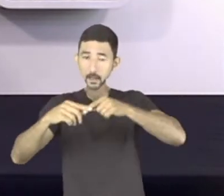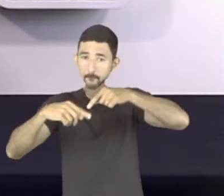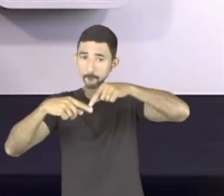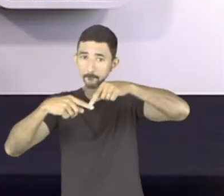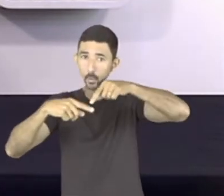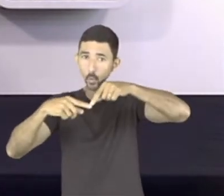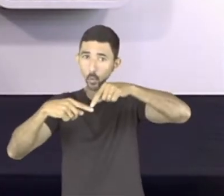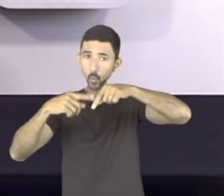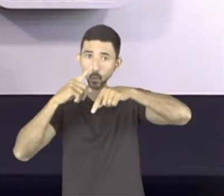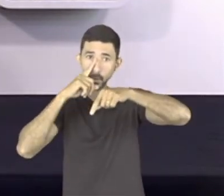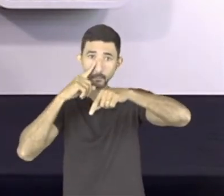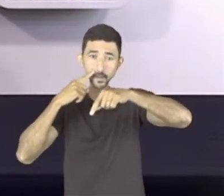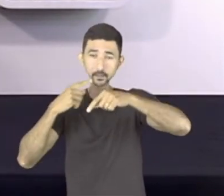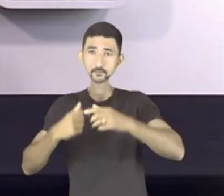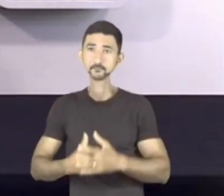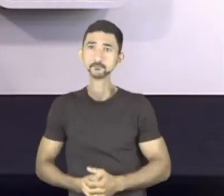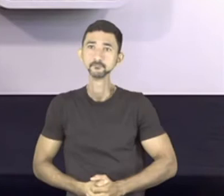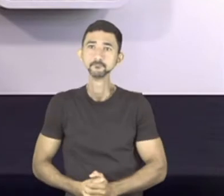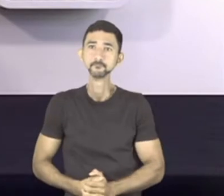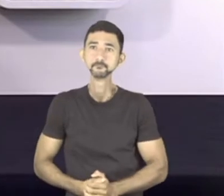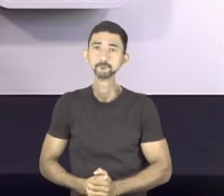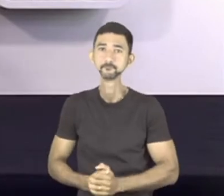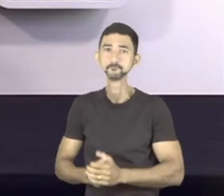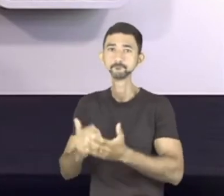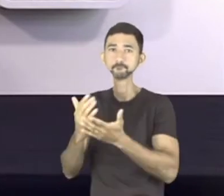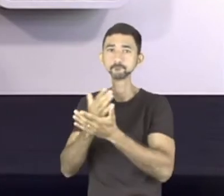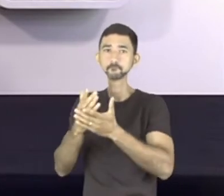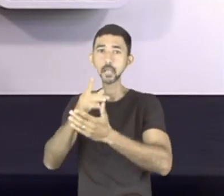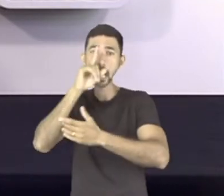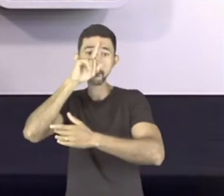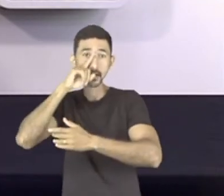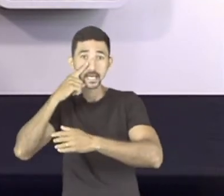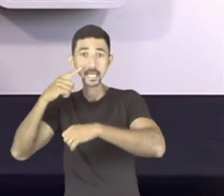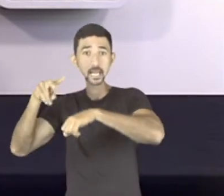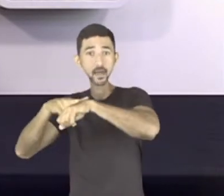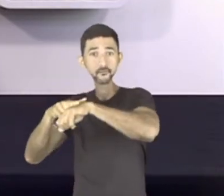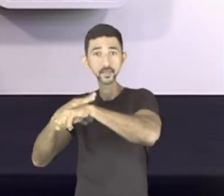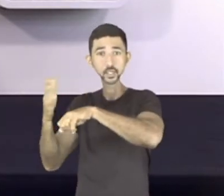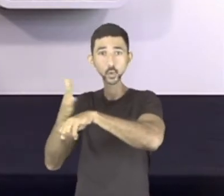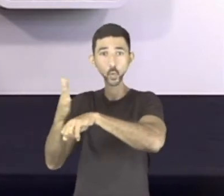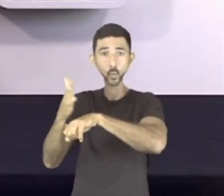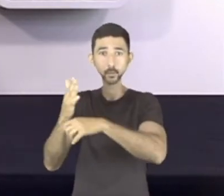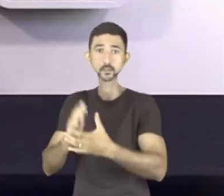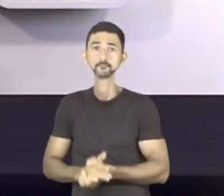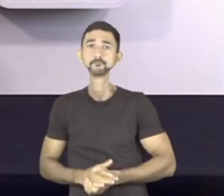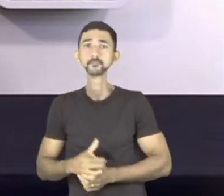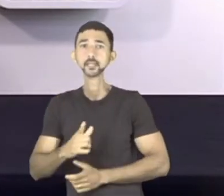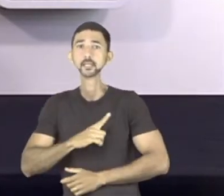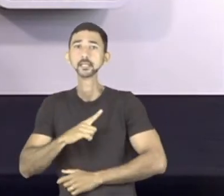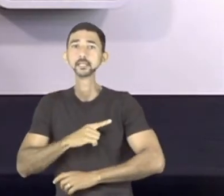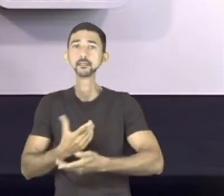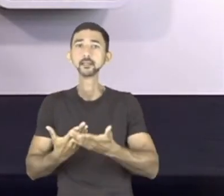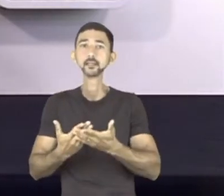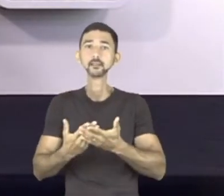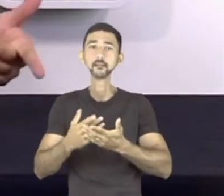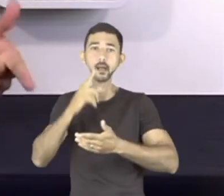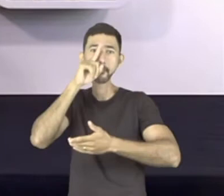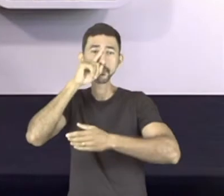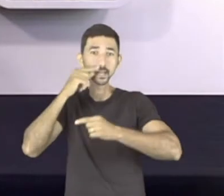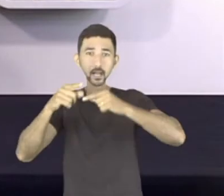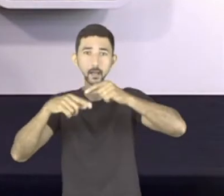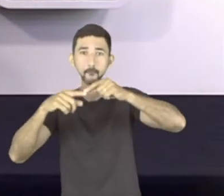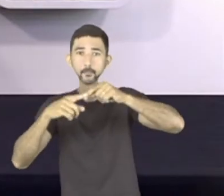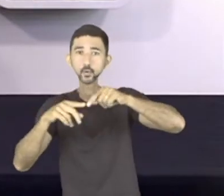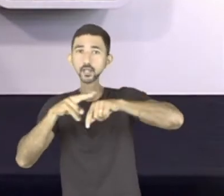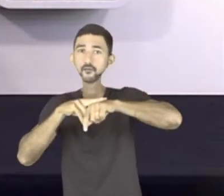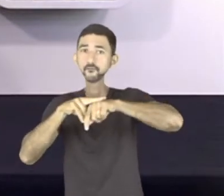da faixa é amarela. Entre a faixa amarela e a faixa verde, existe a faixa amarela com ponta